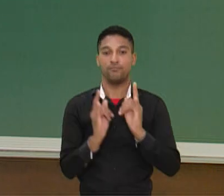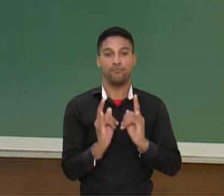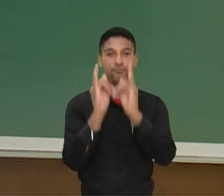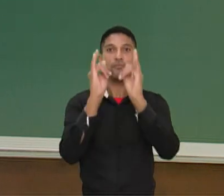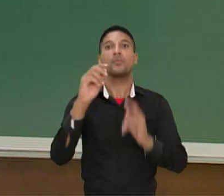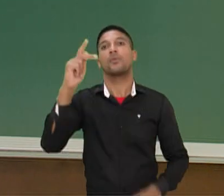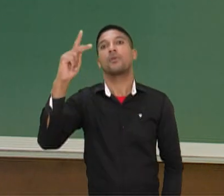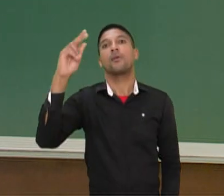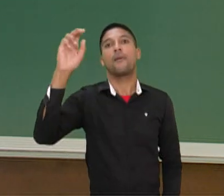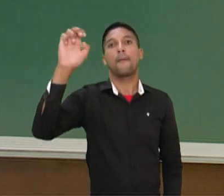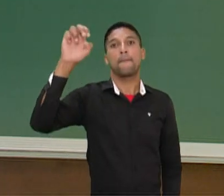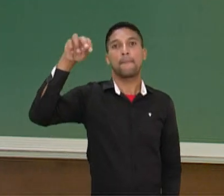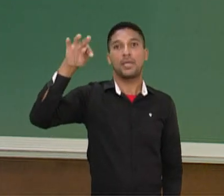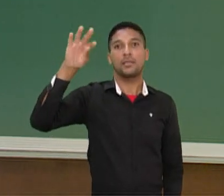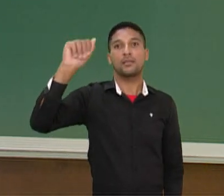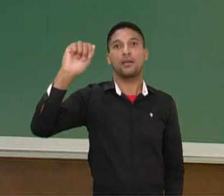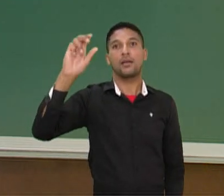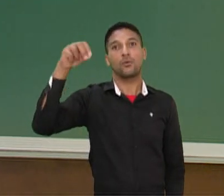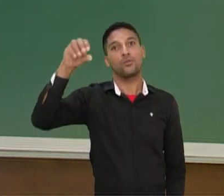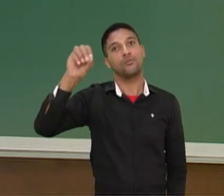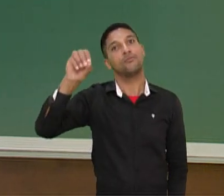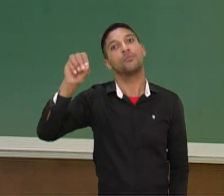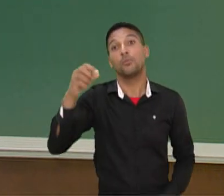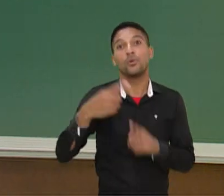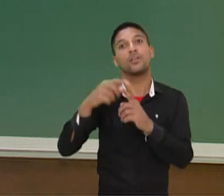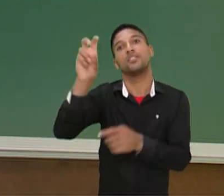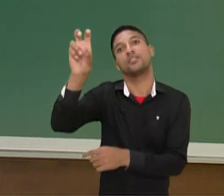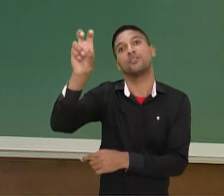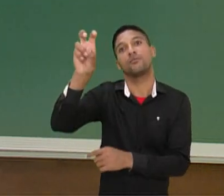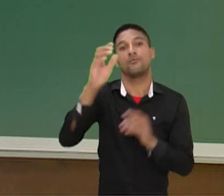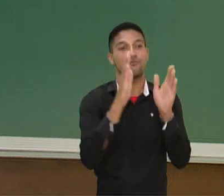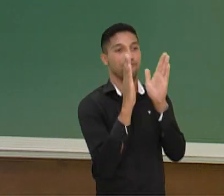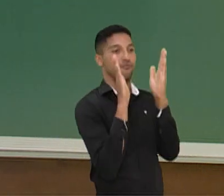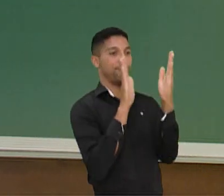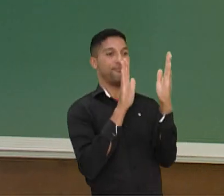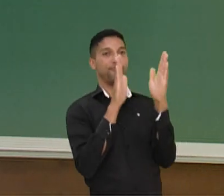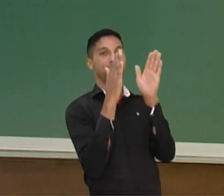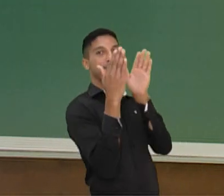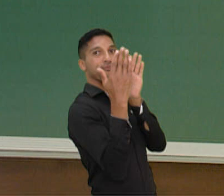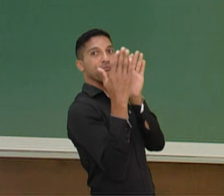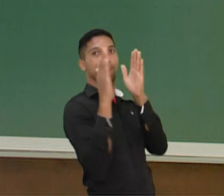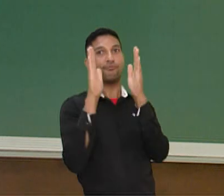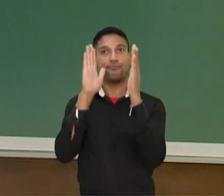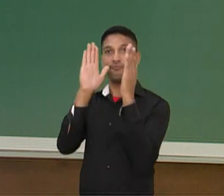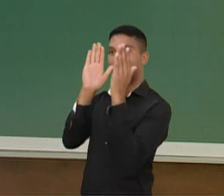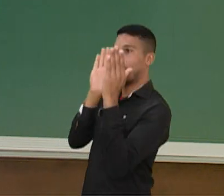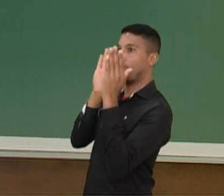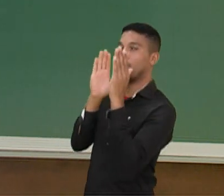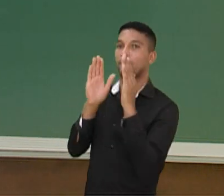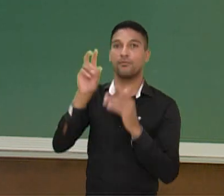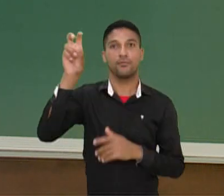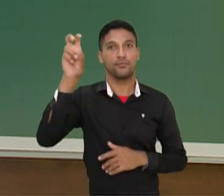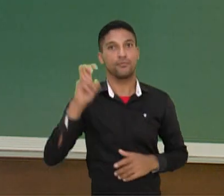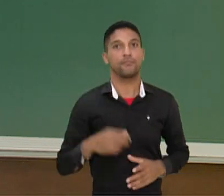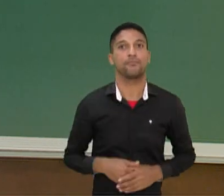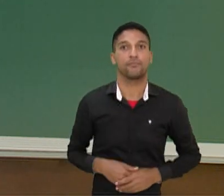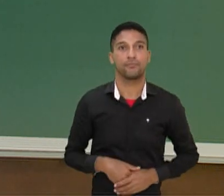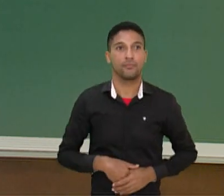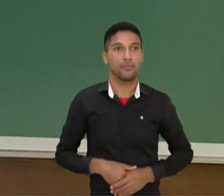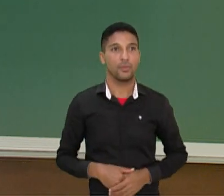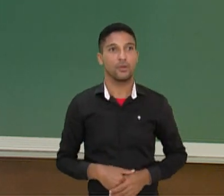lados. Matemática também. Vamos lá. Falando de ângulos, nós temos aqui 5